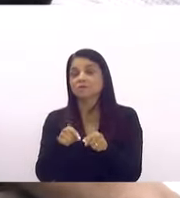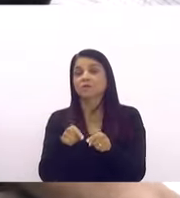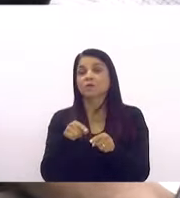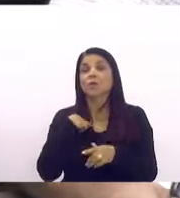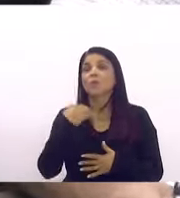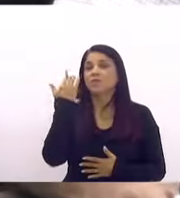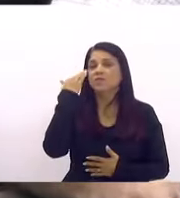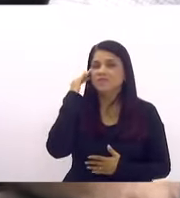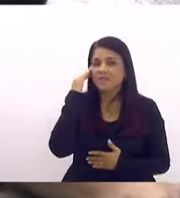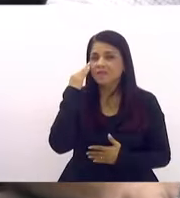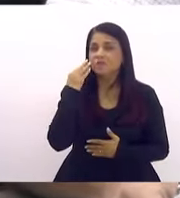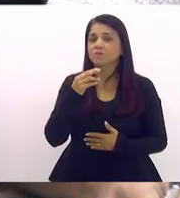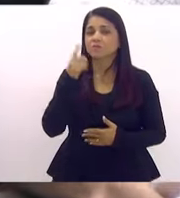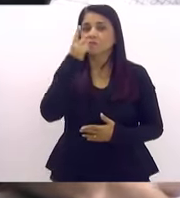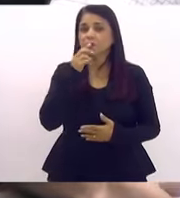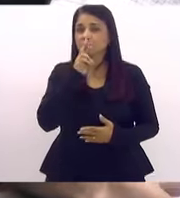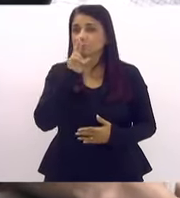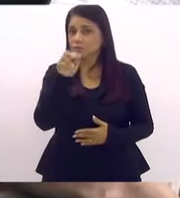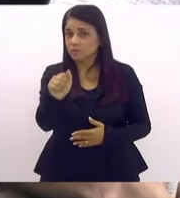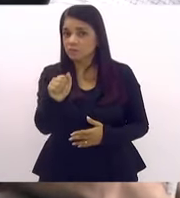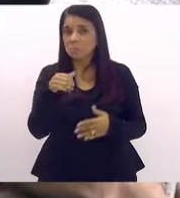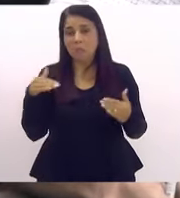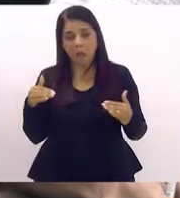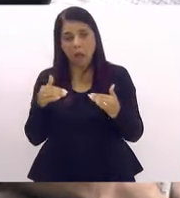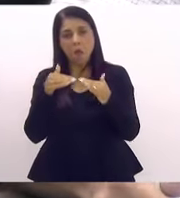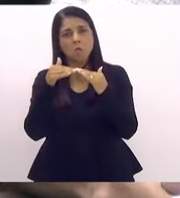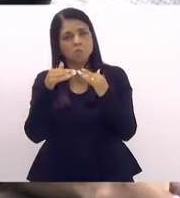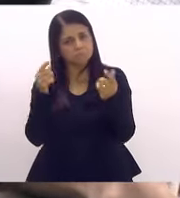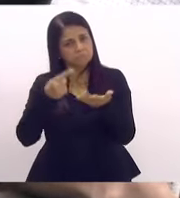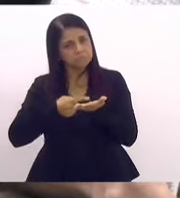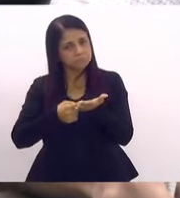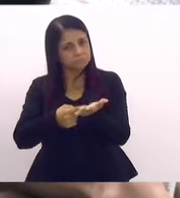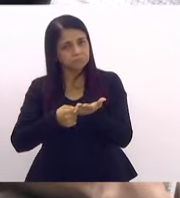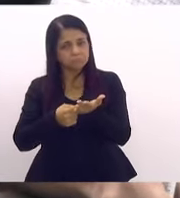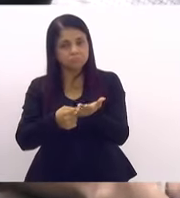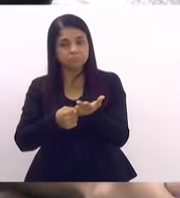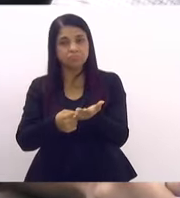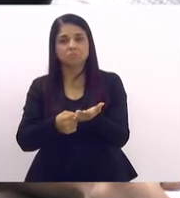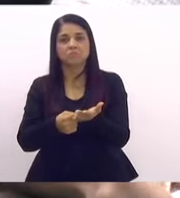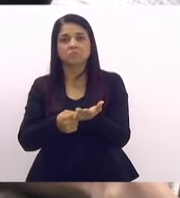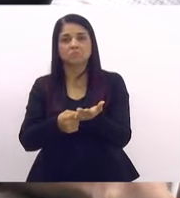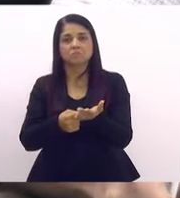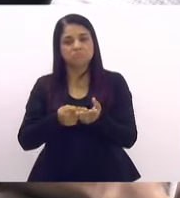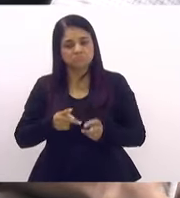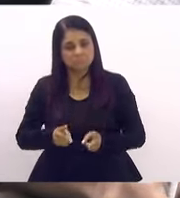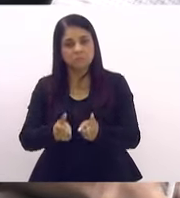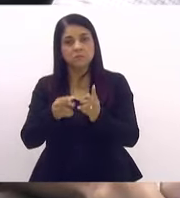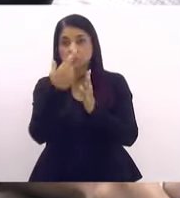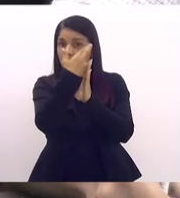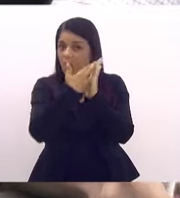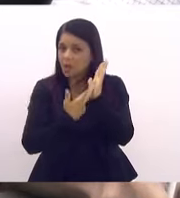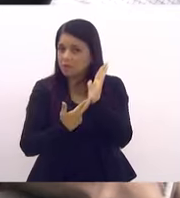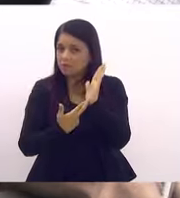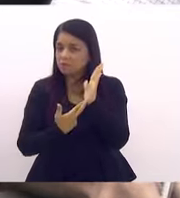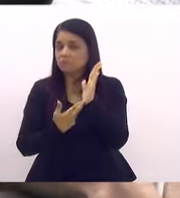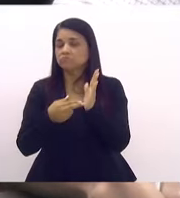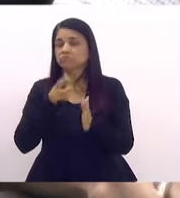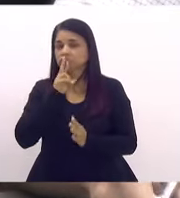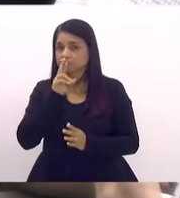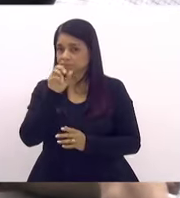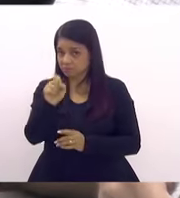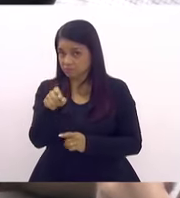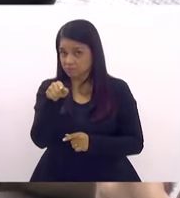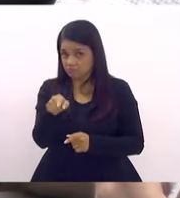Amorim, que nós podemos chegar a um acordo dessa forma, mantendo o relatório de Vossa Excelência,